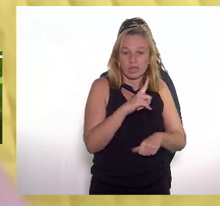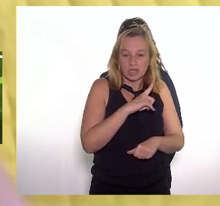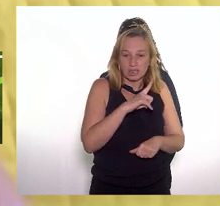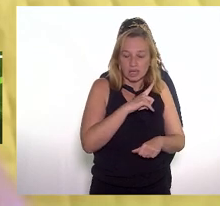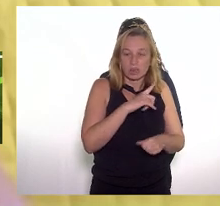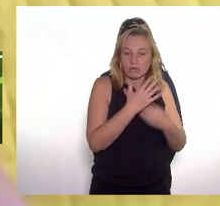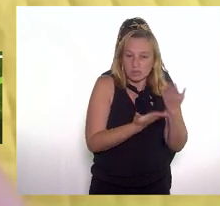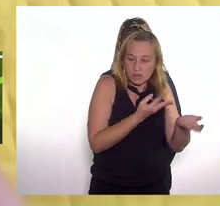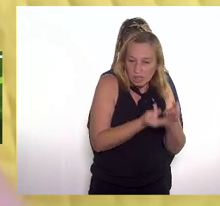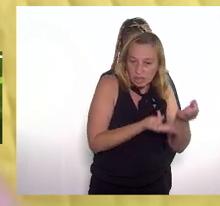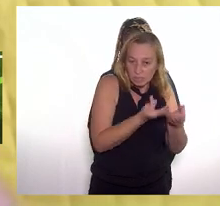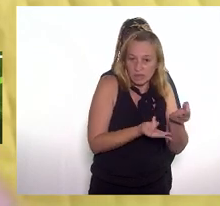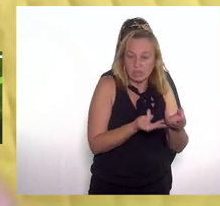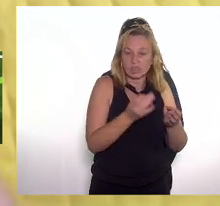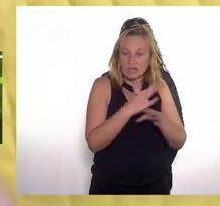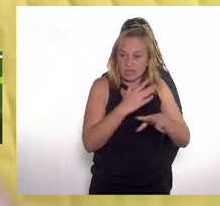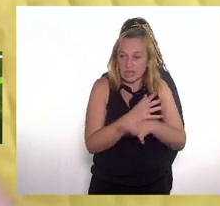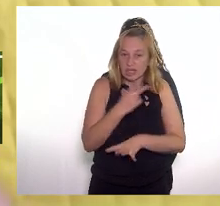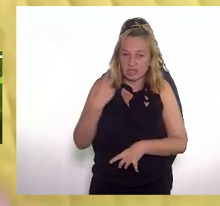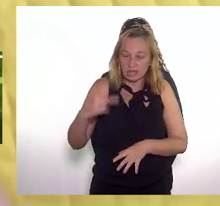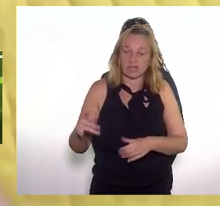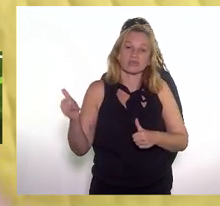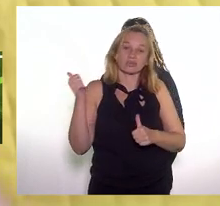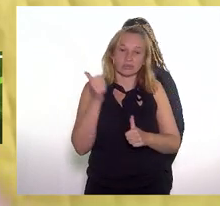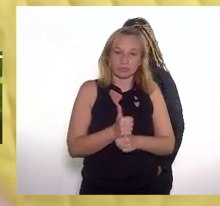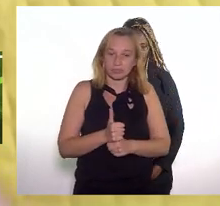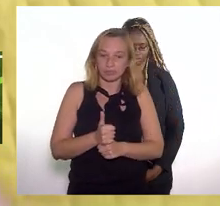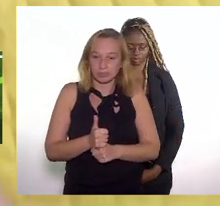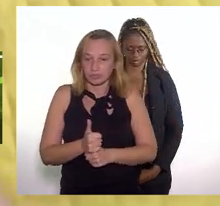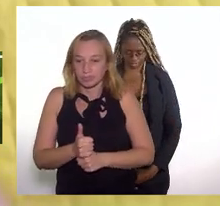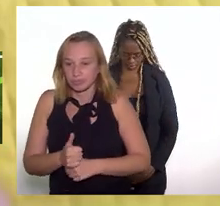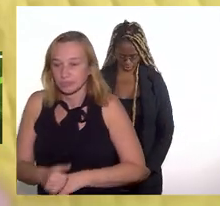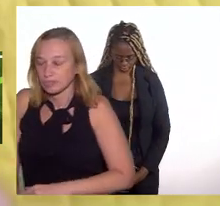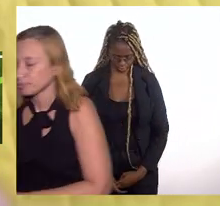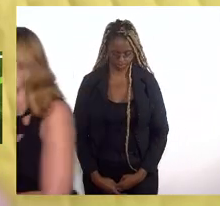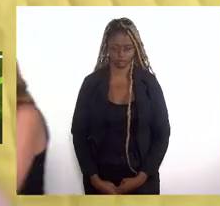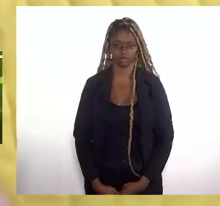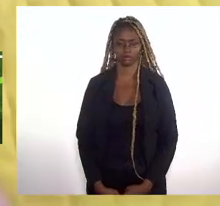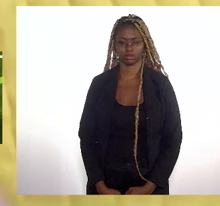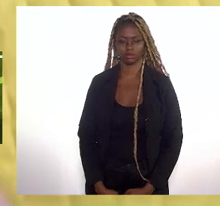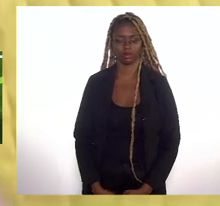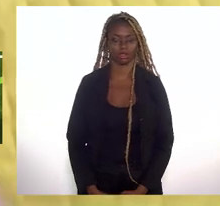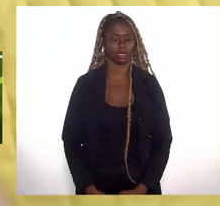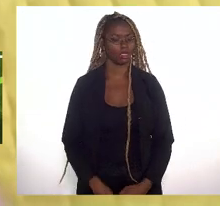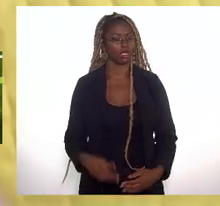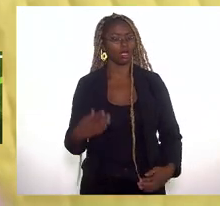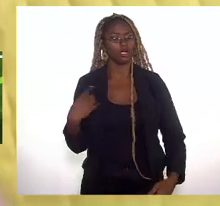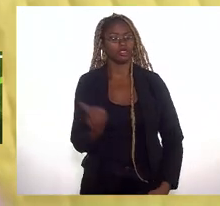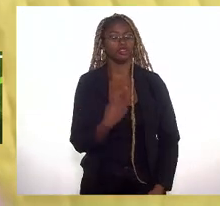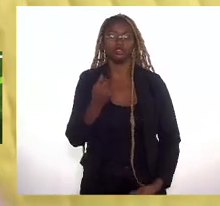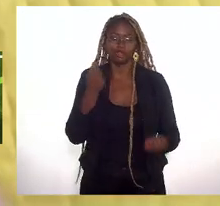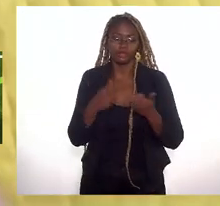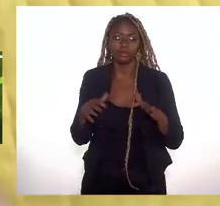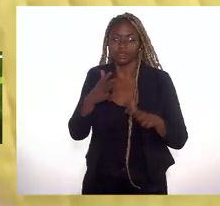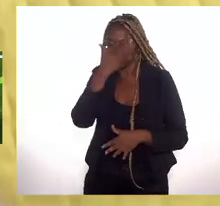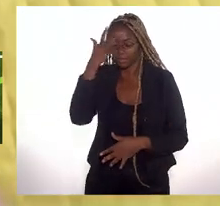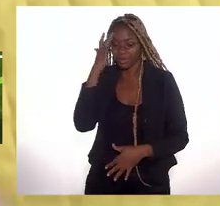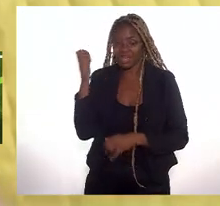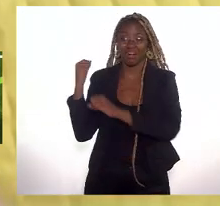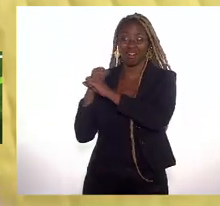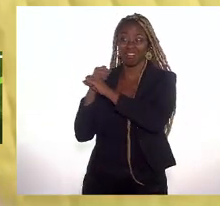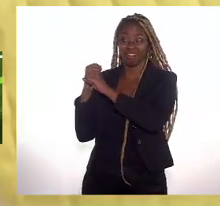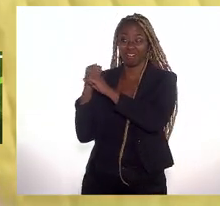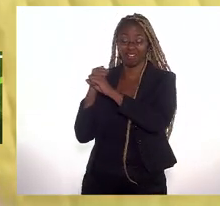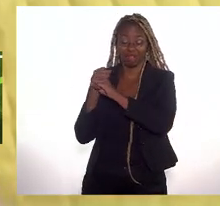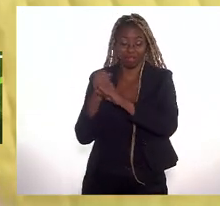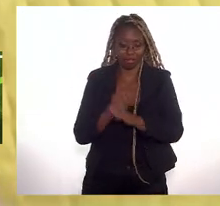o tratamento na cidade dele. Então, eu acho que é isso, assim, eu acho que a gente não precisa que as pessoas demorem anos, larguem